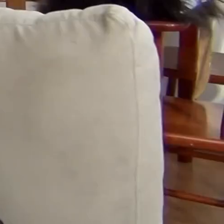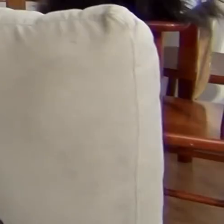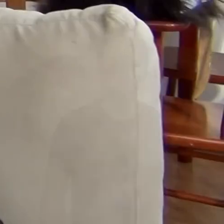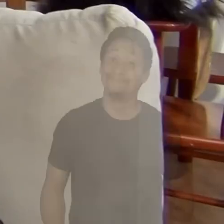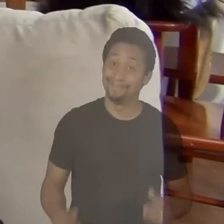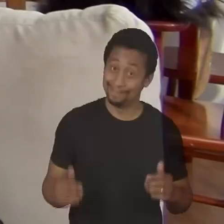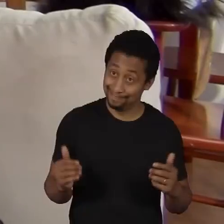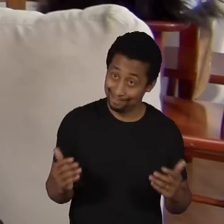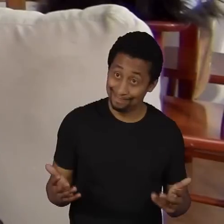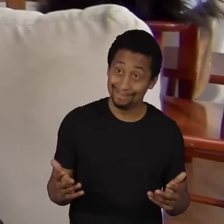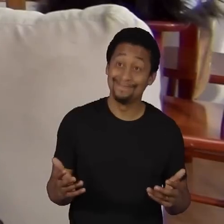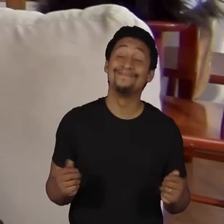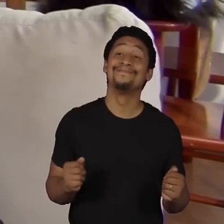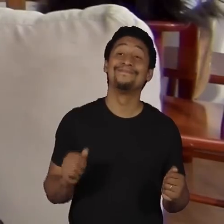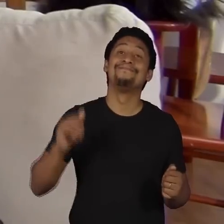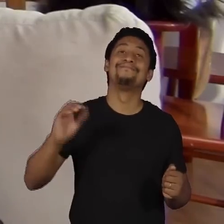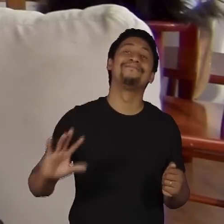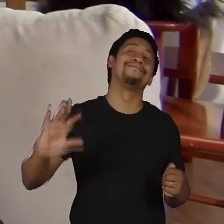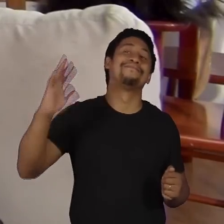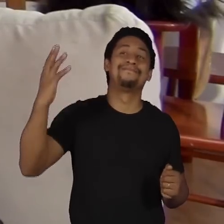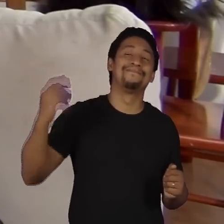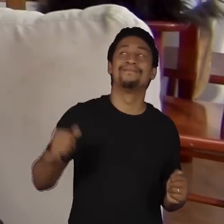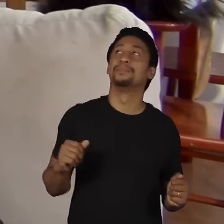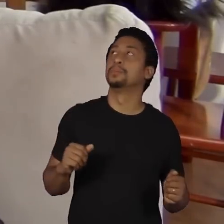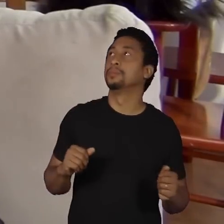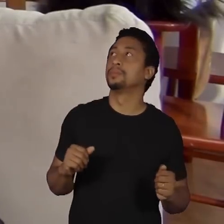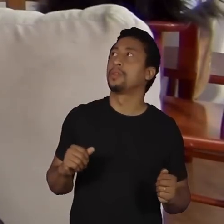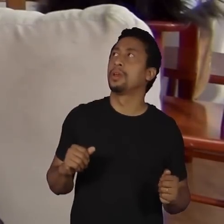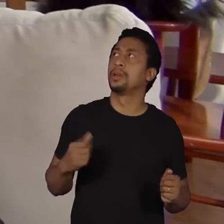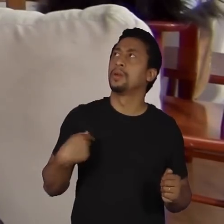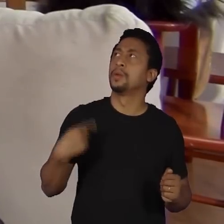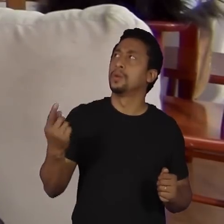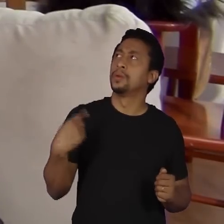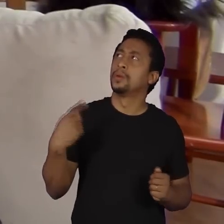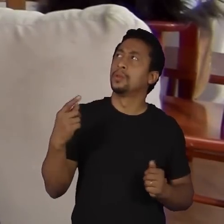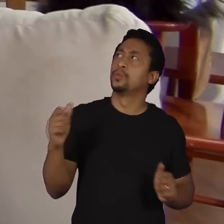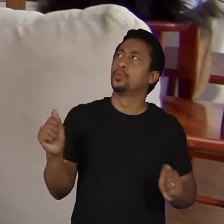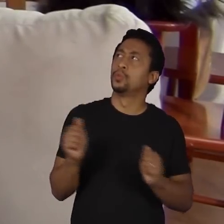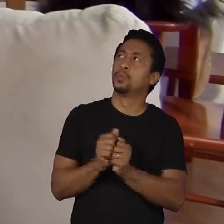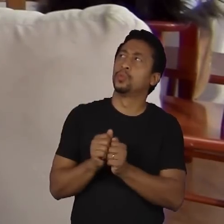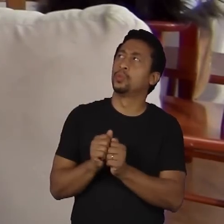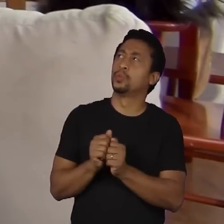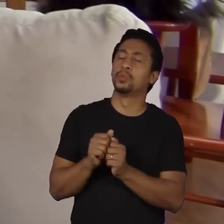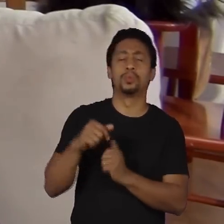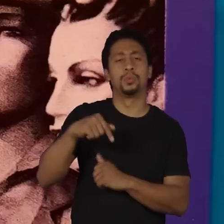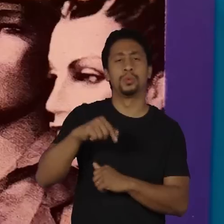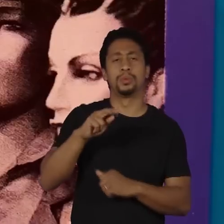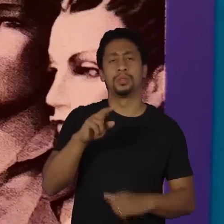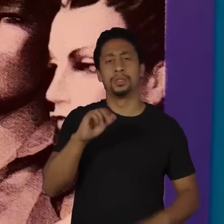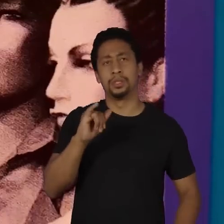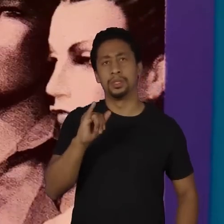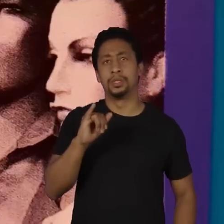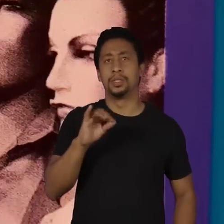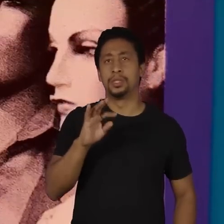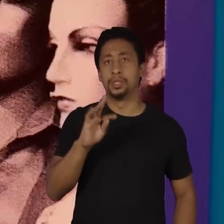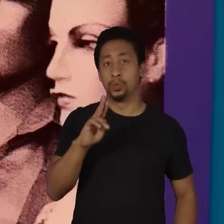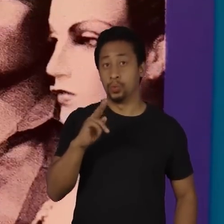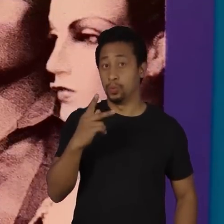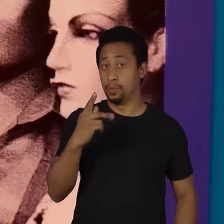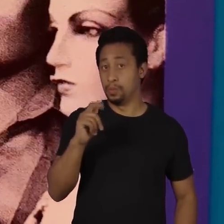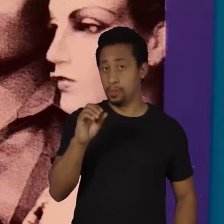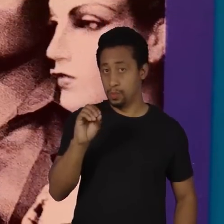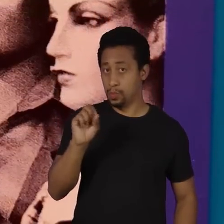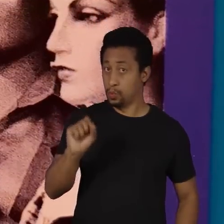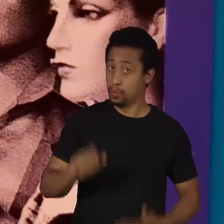Agora, quando a gente fez o Quíntuplos, que aí ela me dirigiu a mim e ao Luciano Quiroli, no